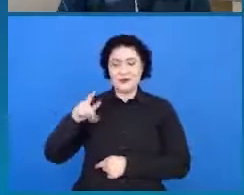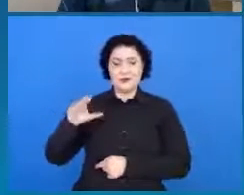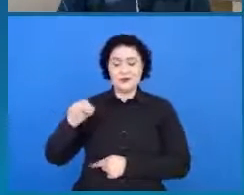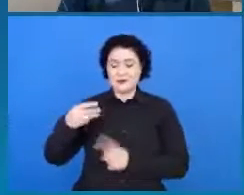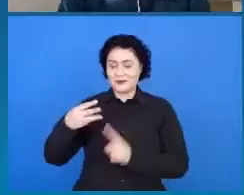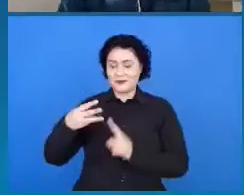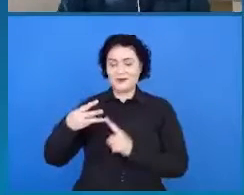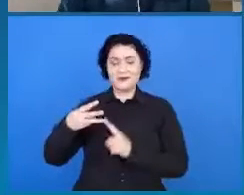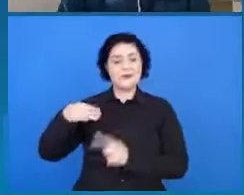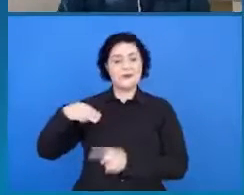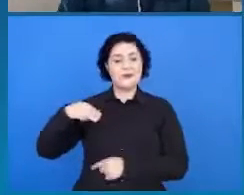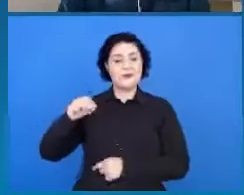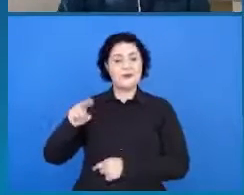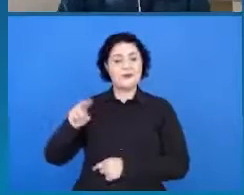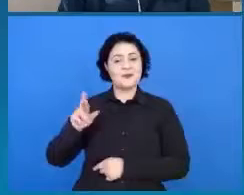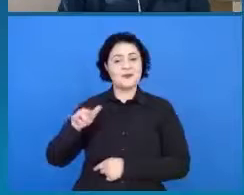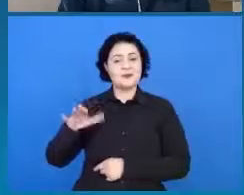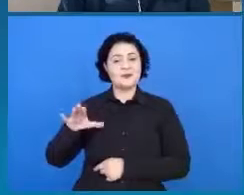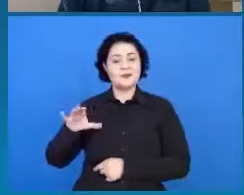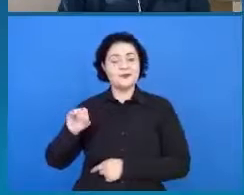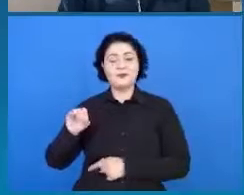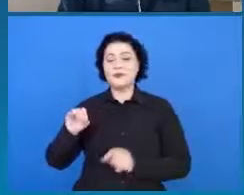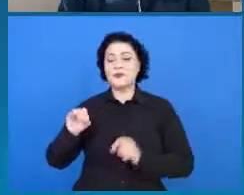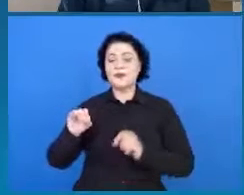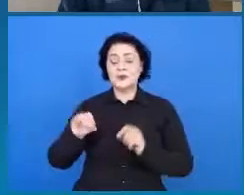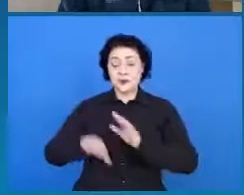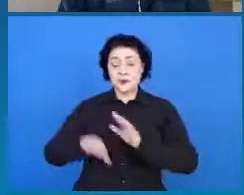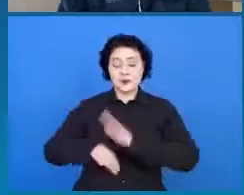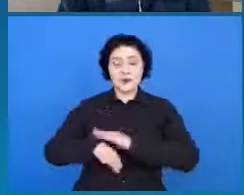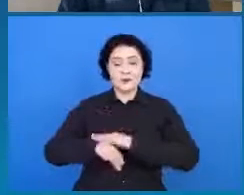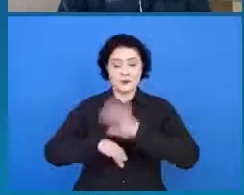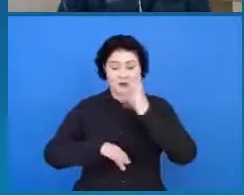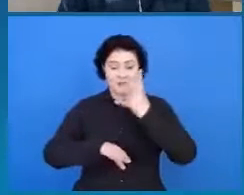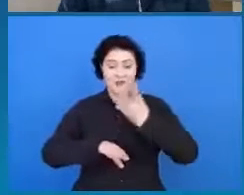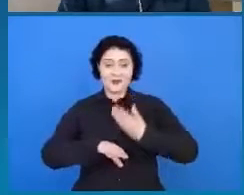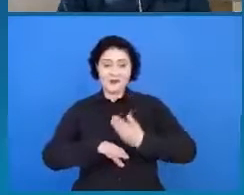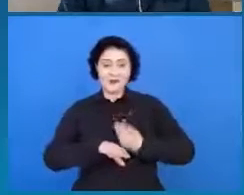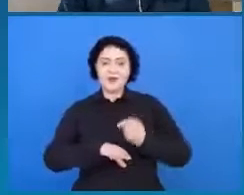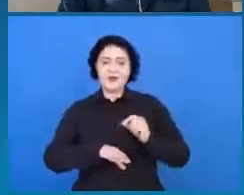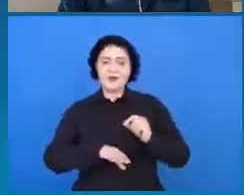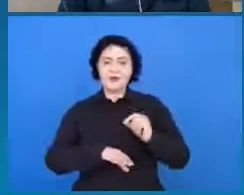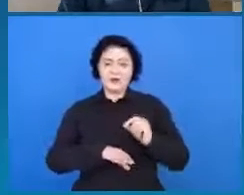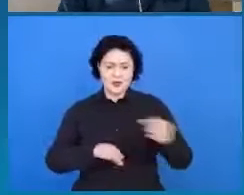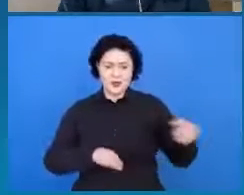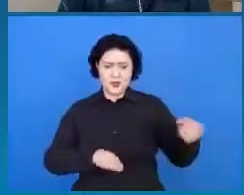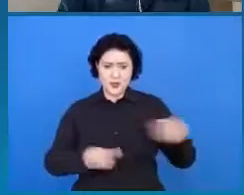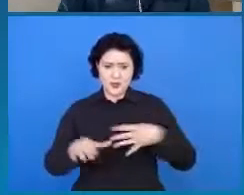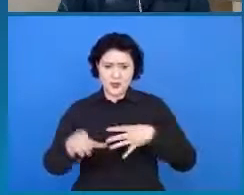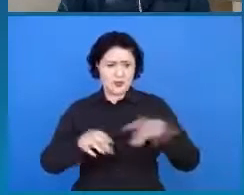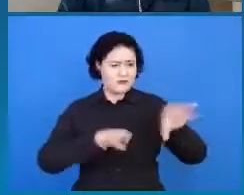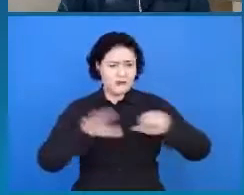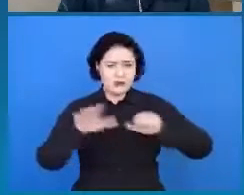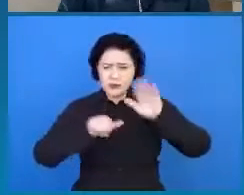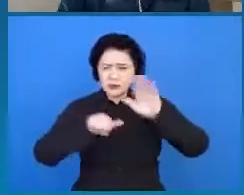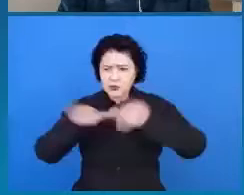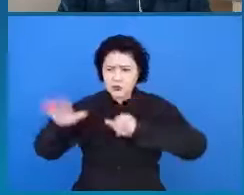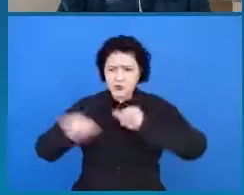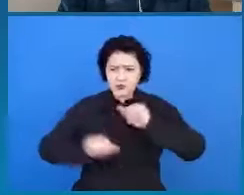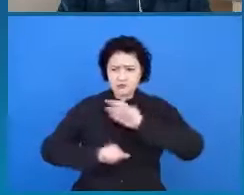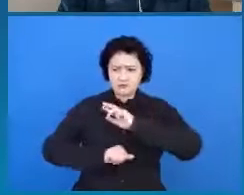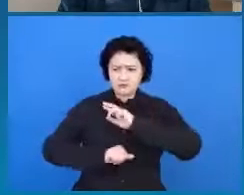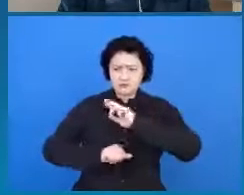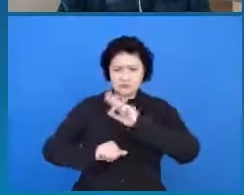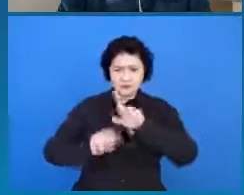o Maurício o Momento Espírita a finalidade dele e nunca foi trazer novos adeptos a doutrina espírita